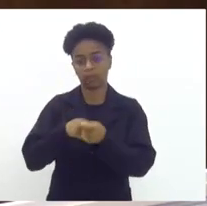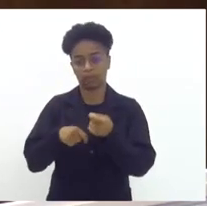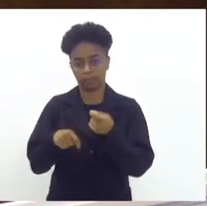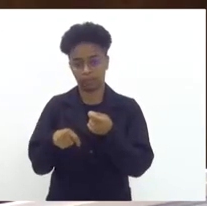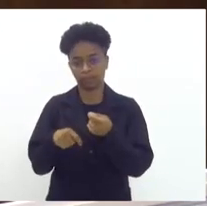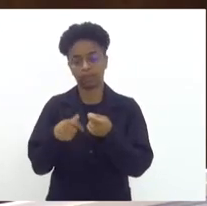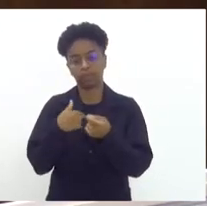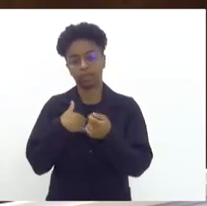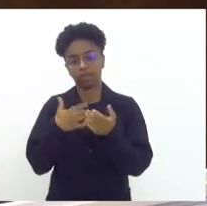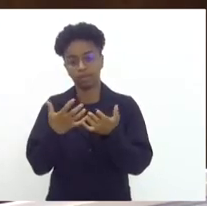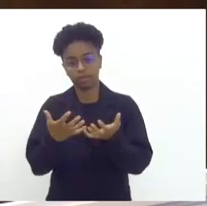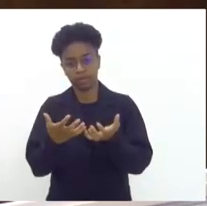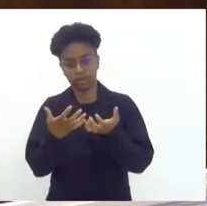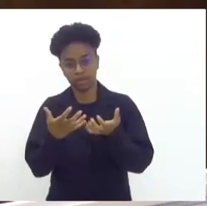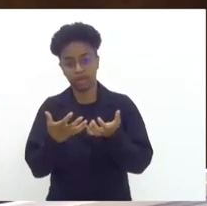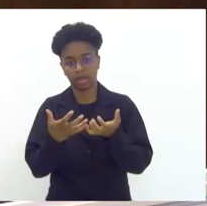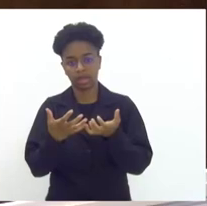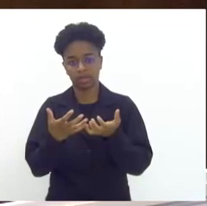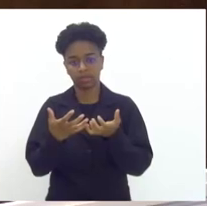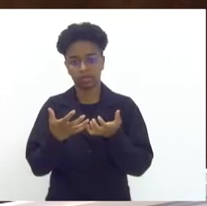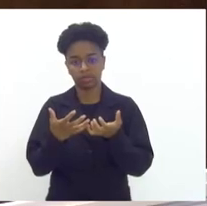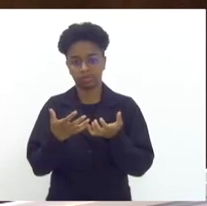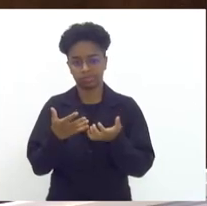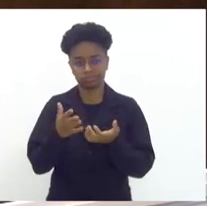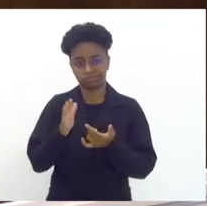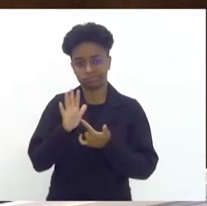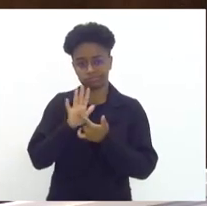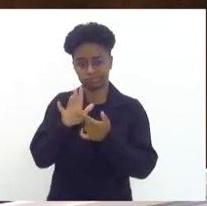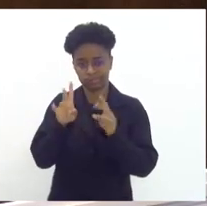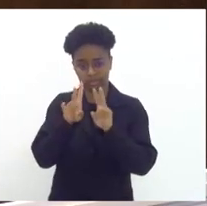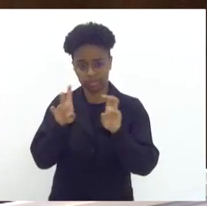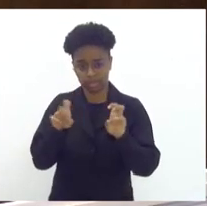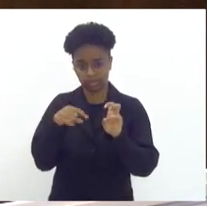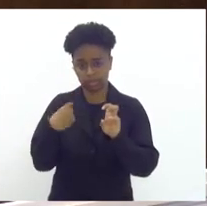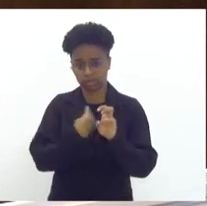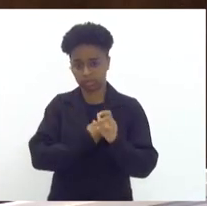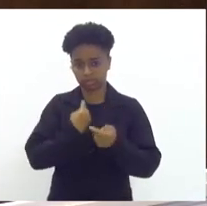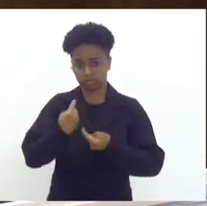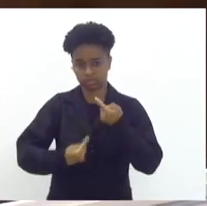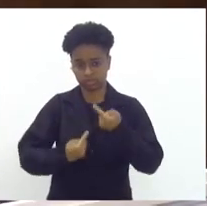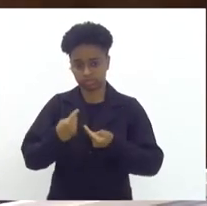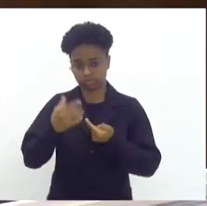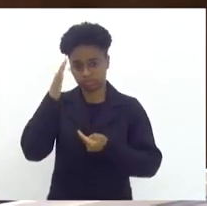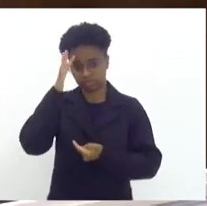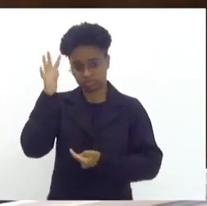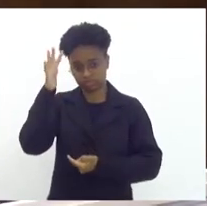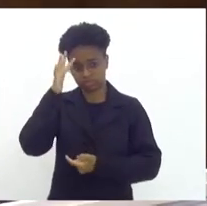Eu queria colocar uma questão para reflexão dentro do tópico da mesa